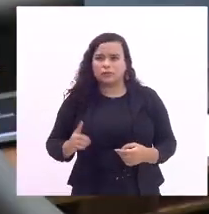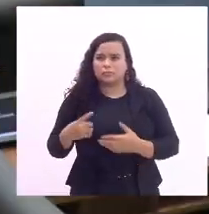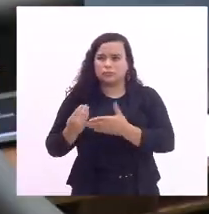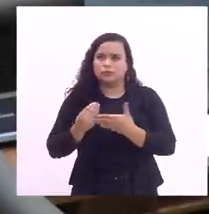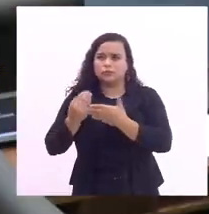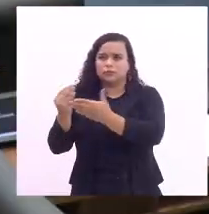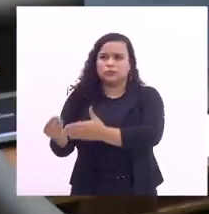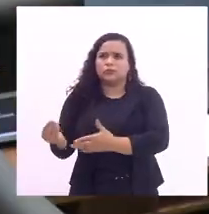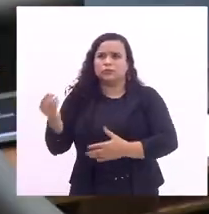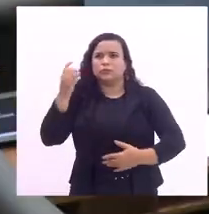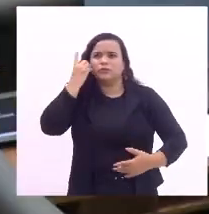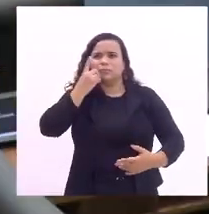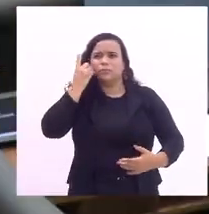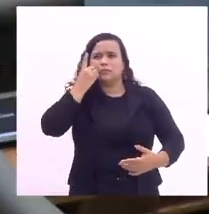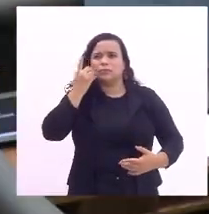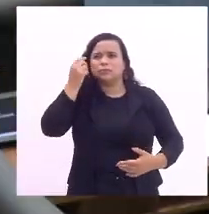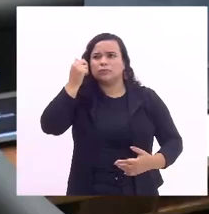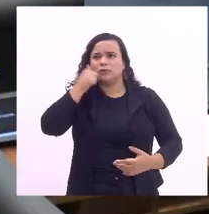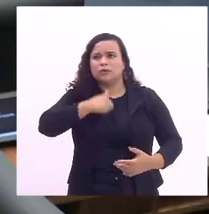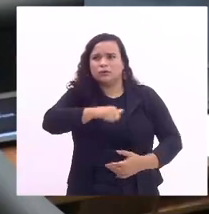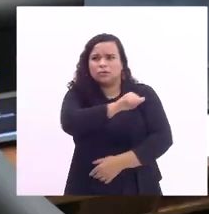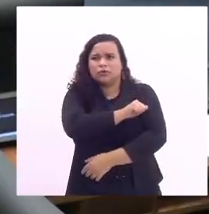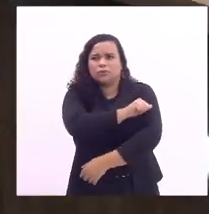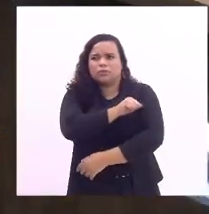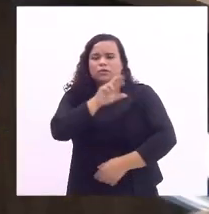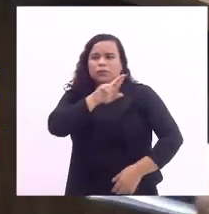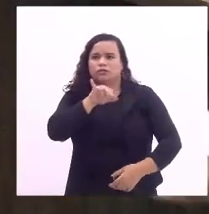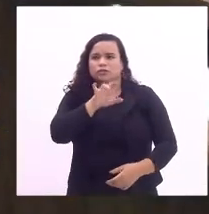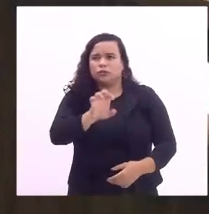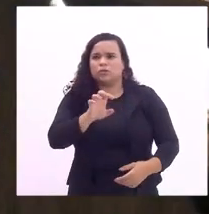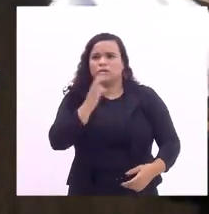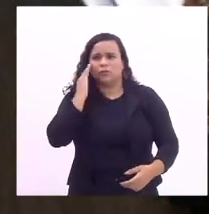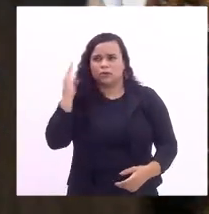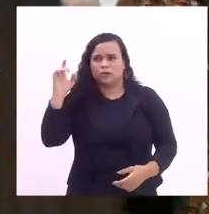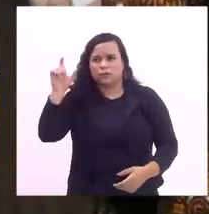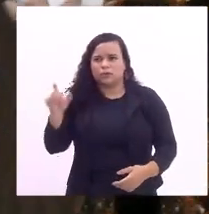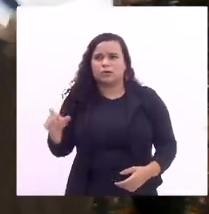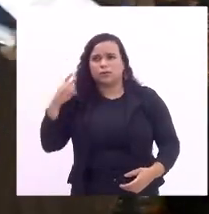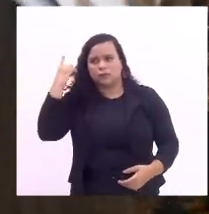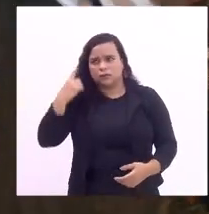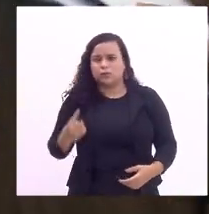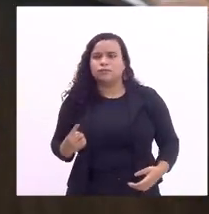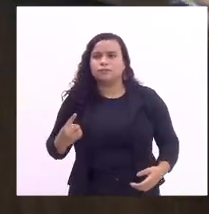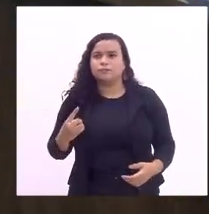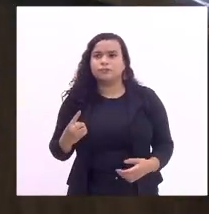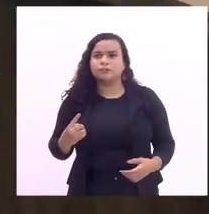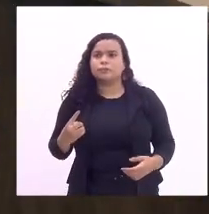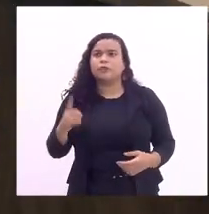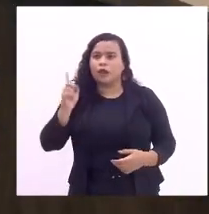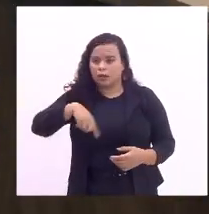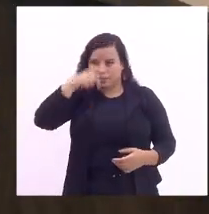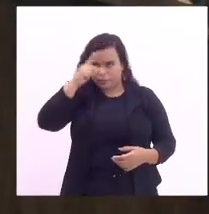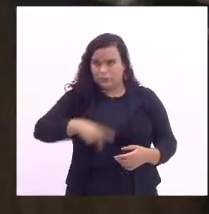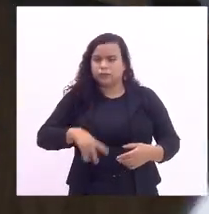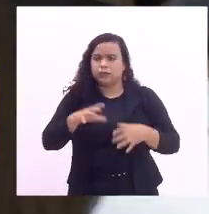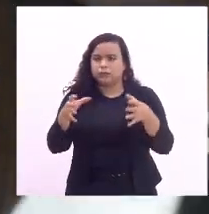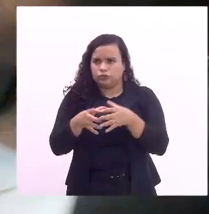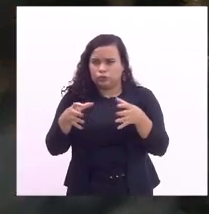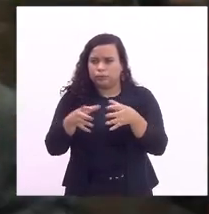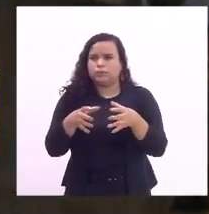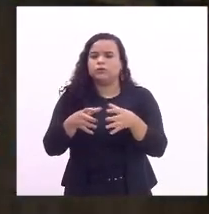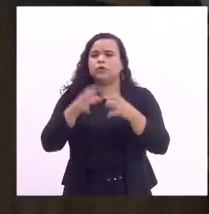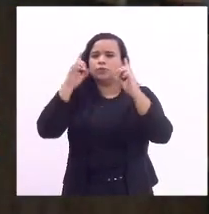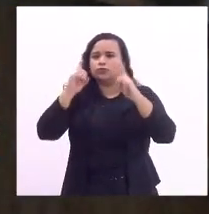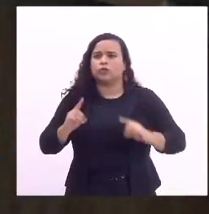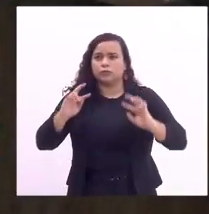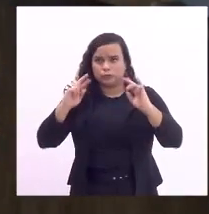parecer. Primeiro, agradecer à deputada Dani Monteiro, presidente da Comissão de Direitos Humanos,